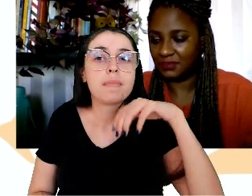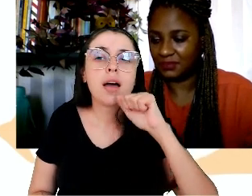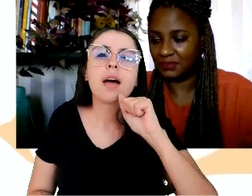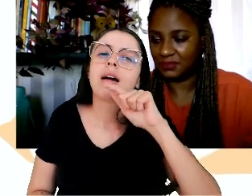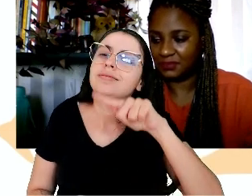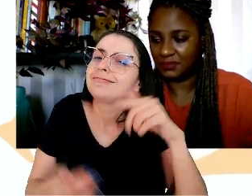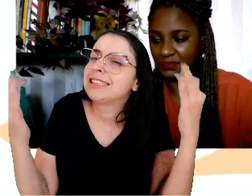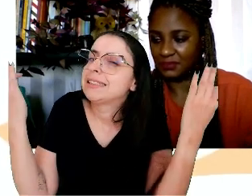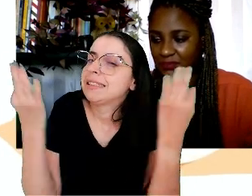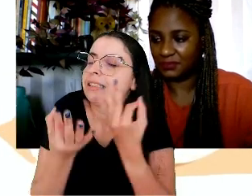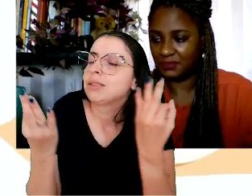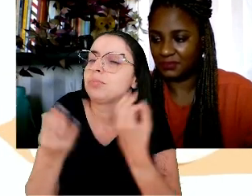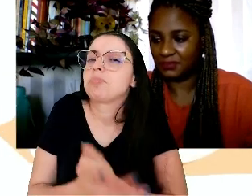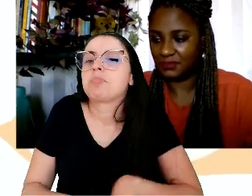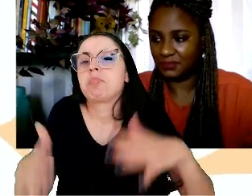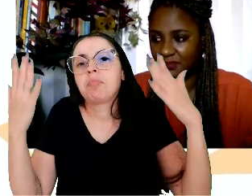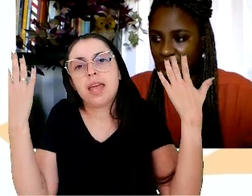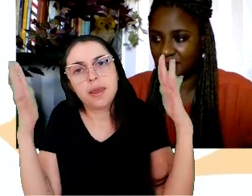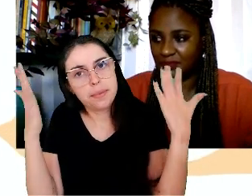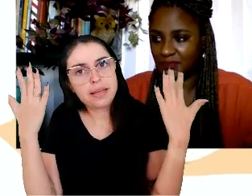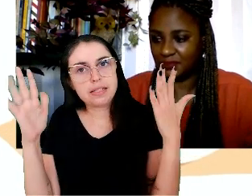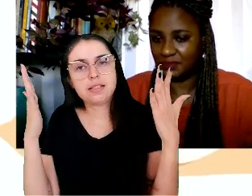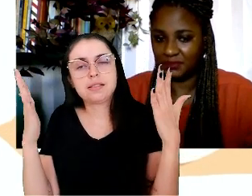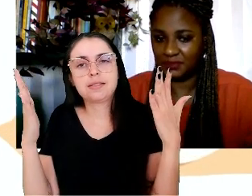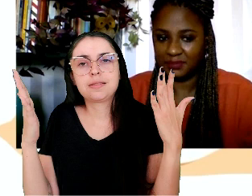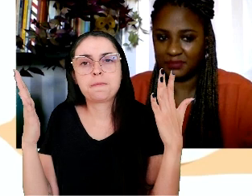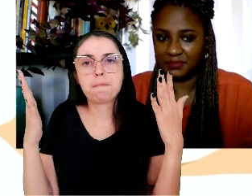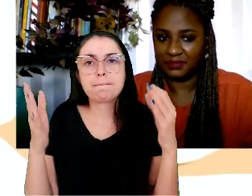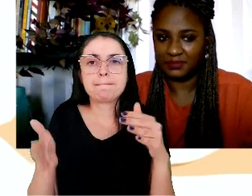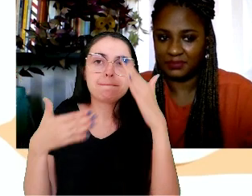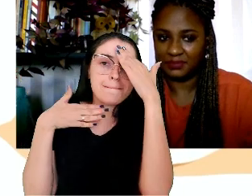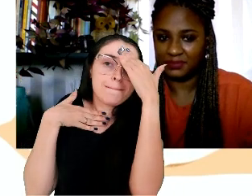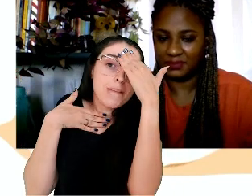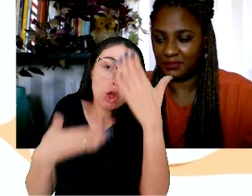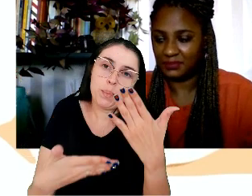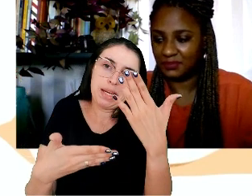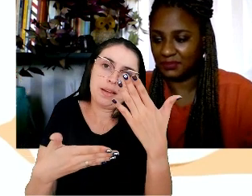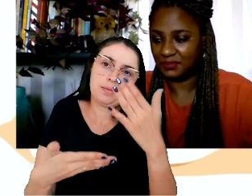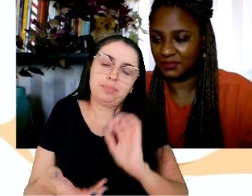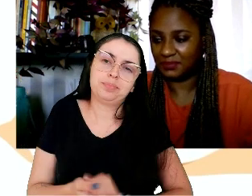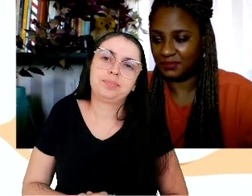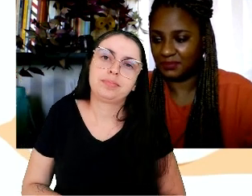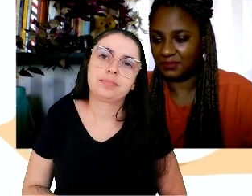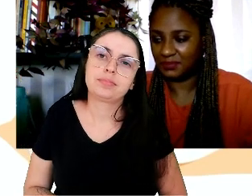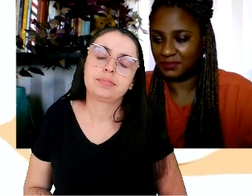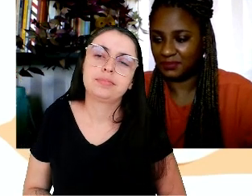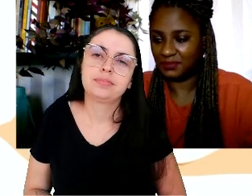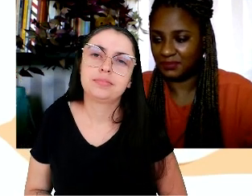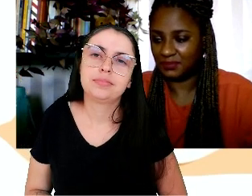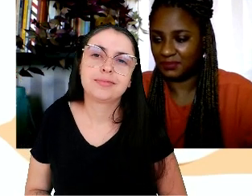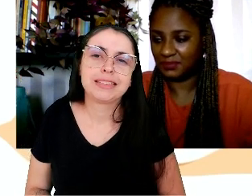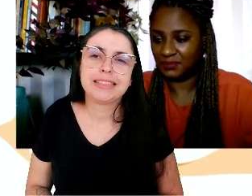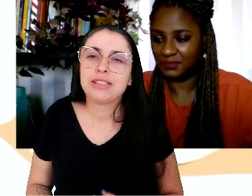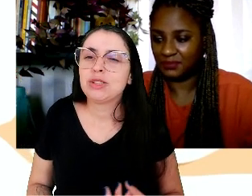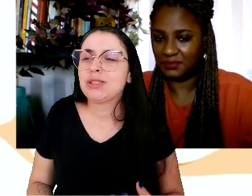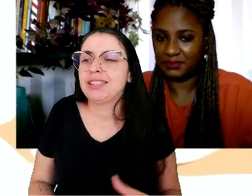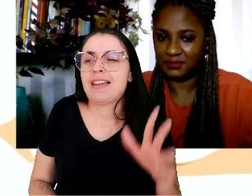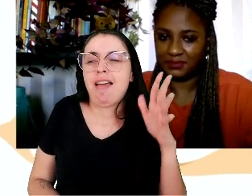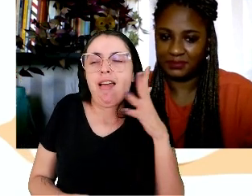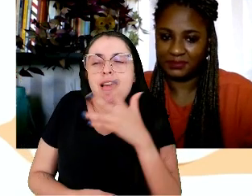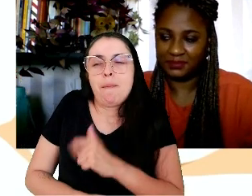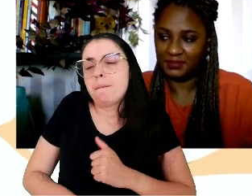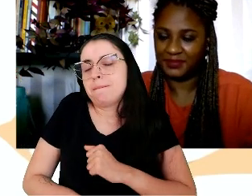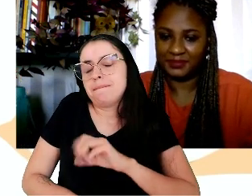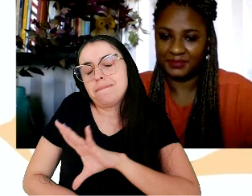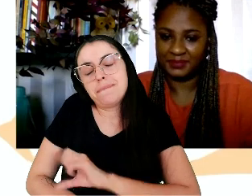fantásticos, parabéns e muitíssimo obrigada pela oportunidade. Adorei estar aqui no dia de